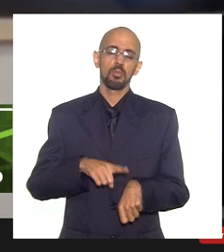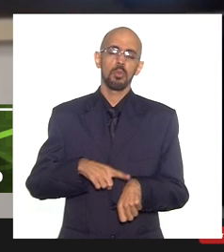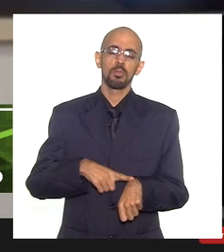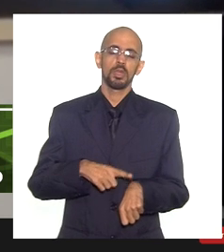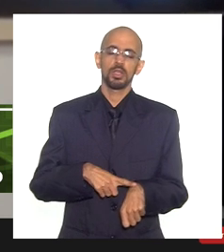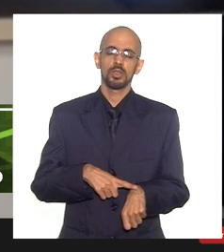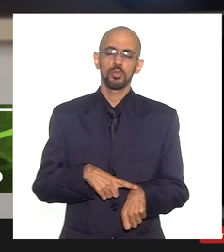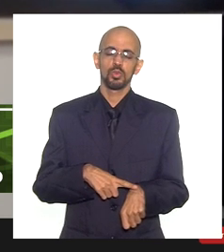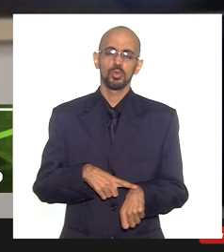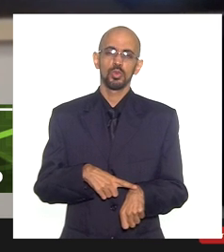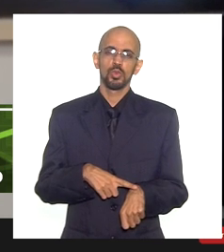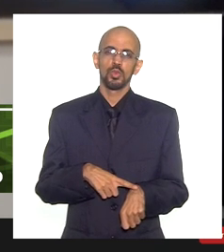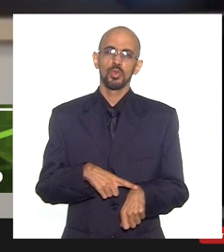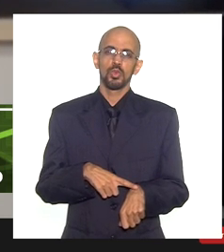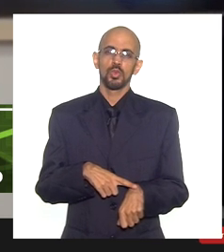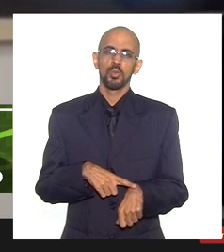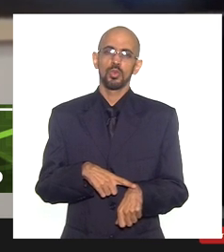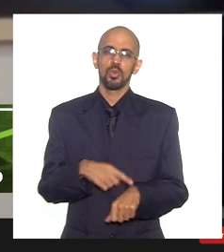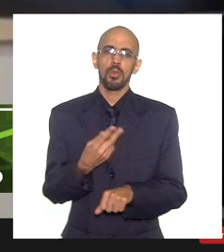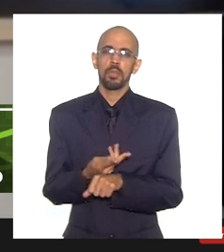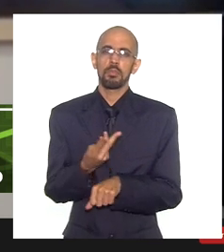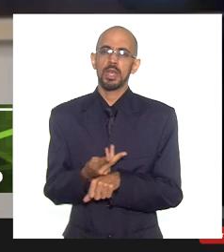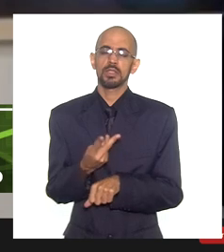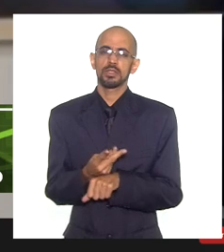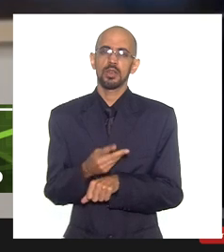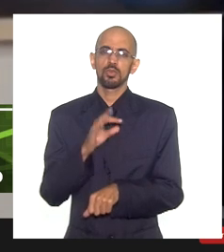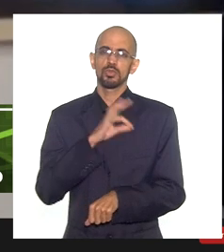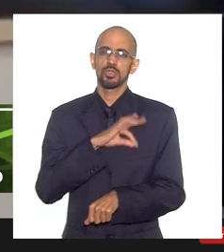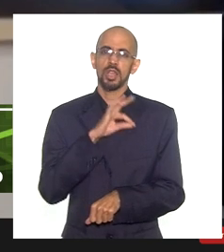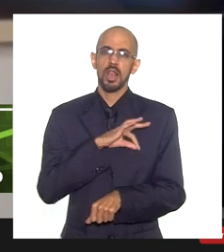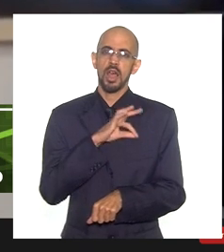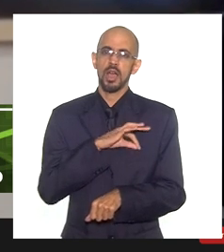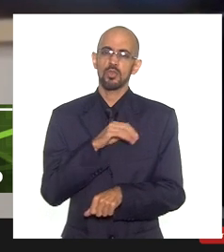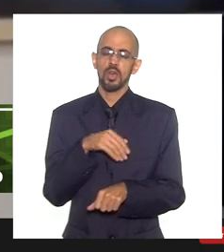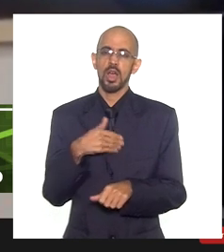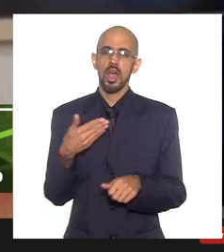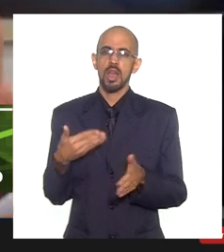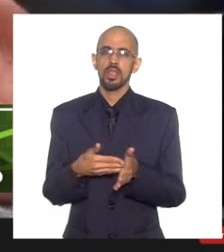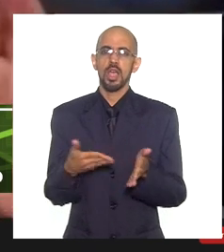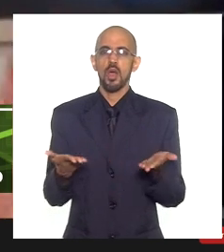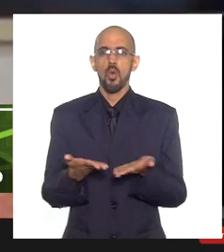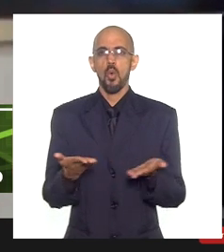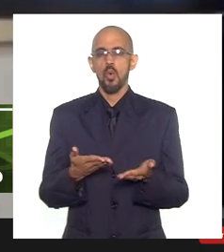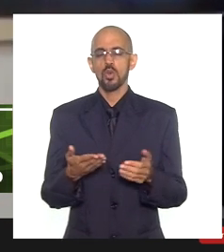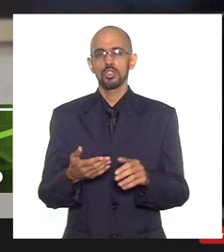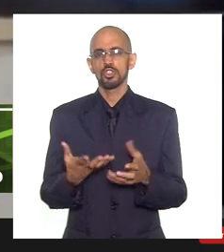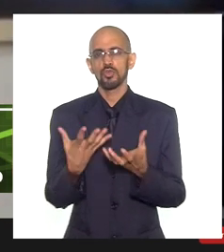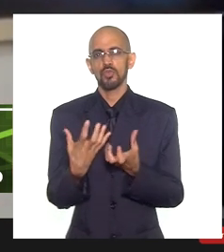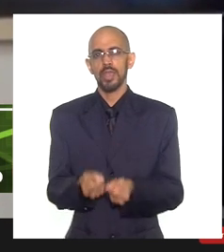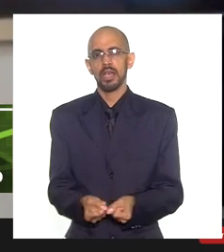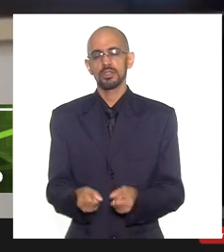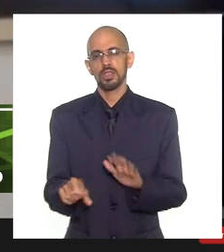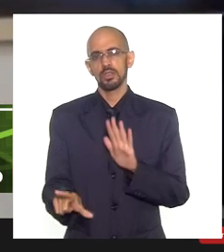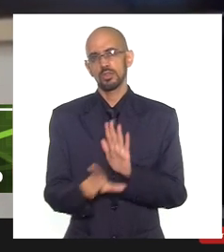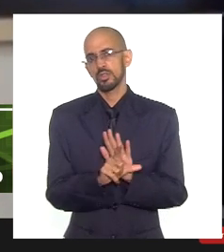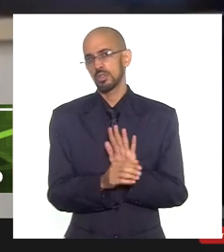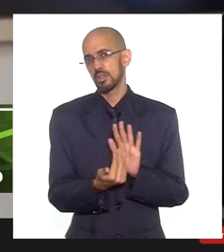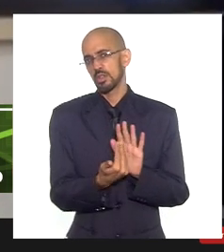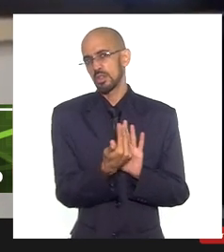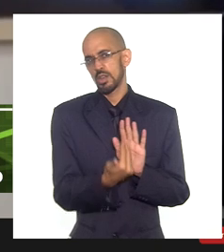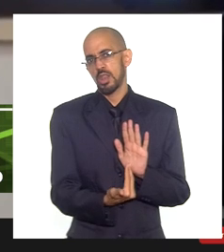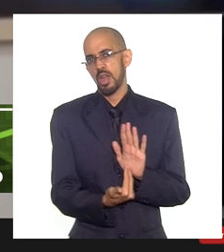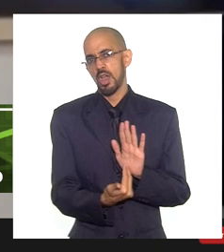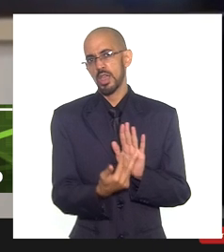os doodéssimos não foram por que que isso não foi ainda normatizado quer dizer qual é a